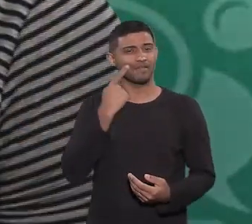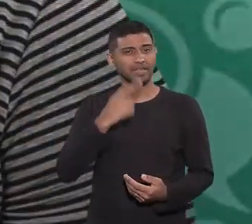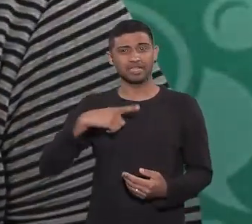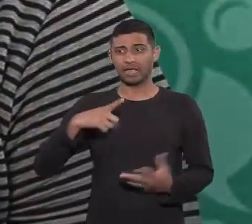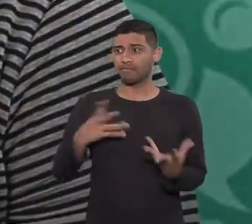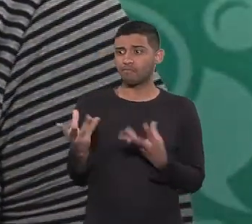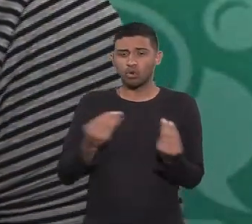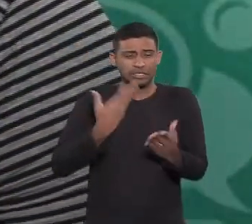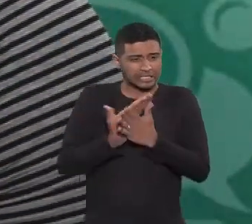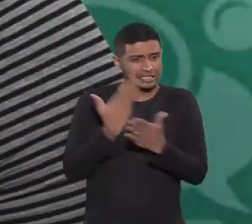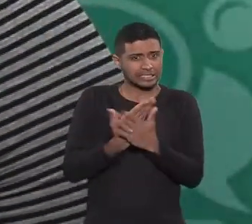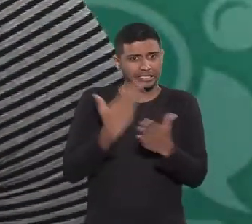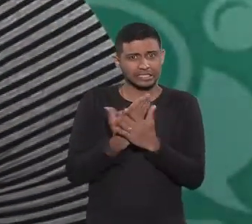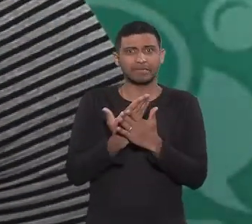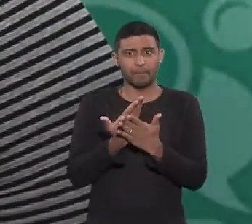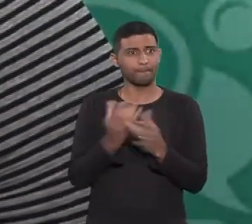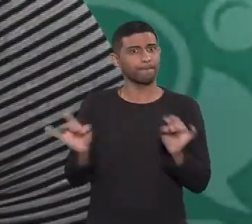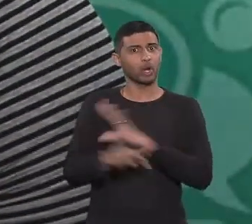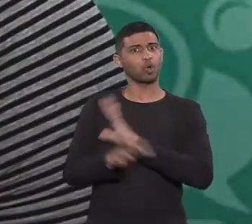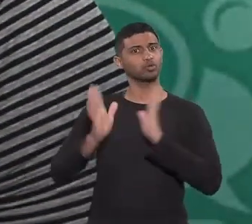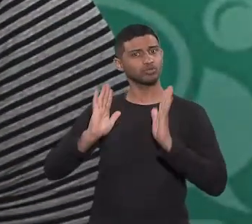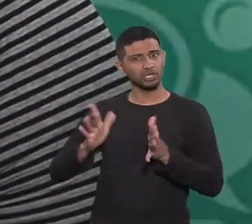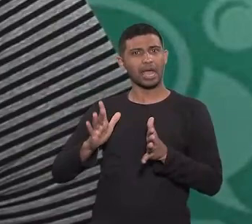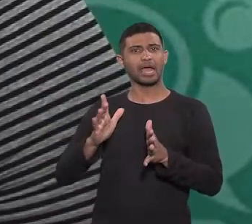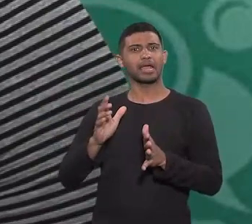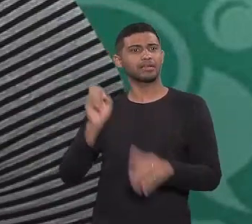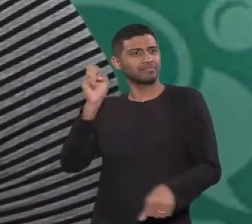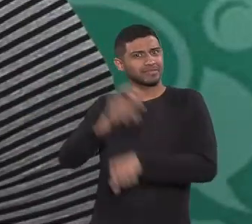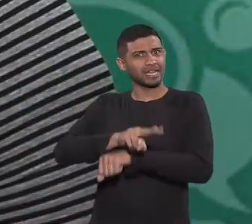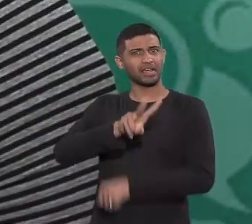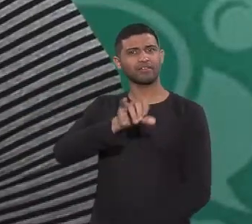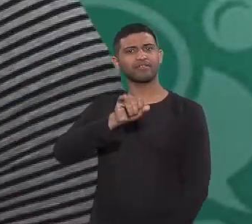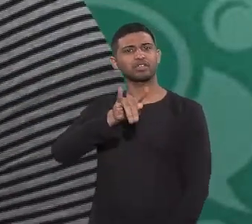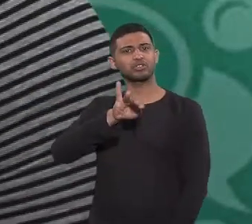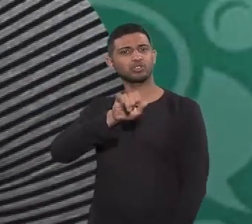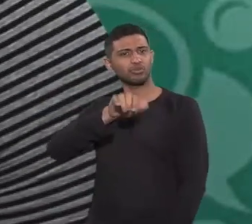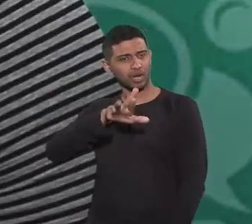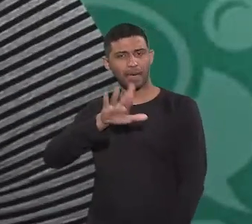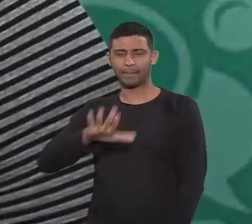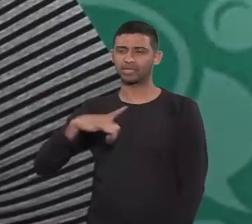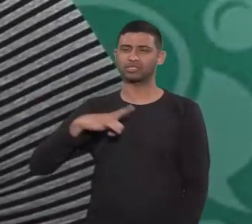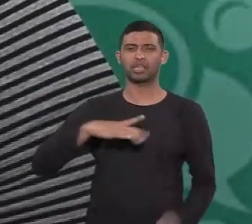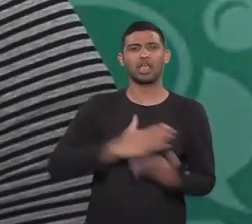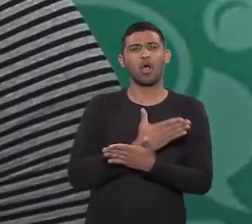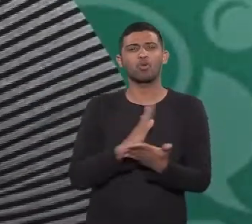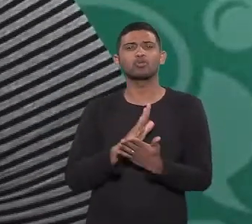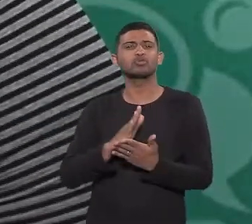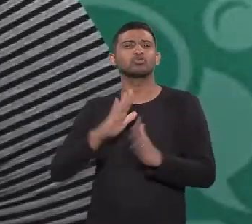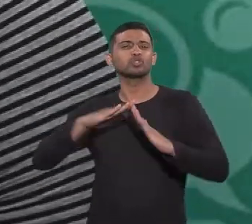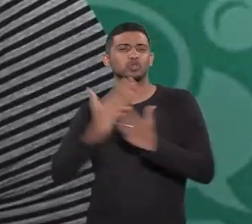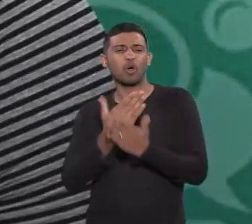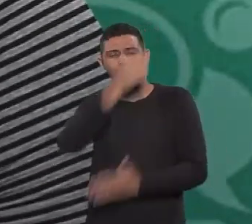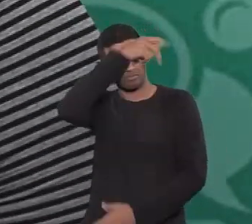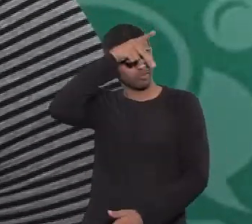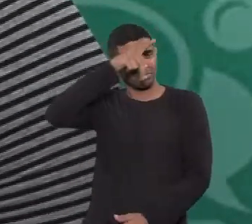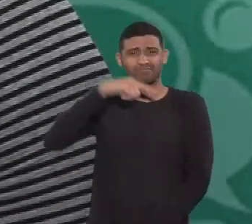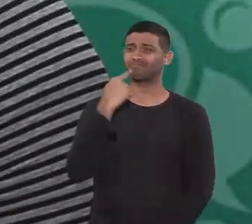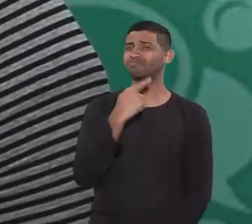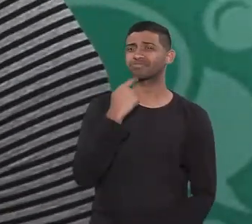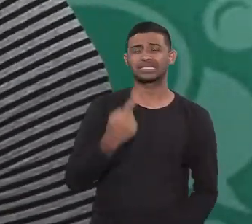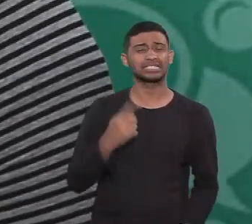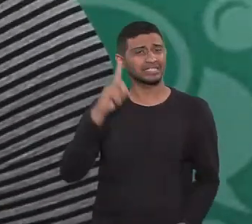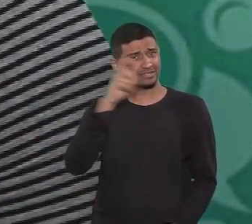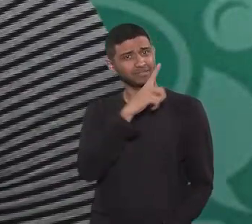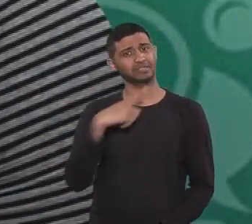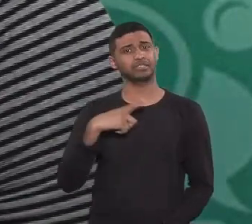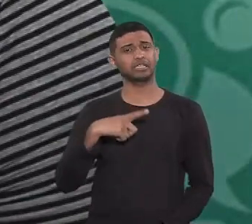muito preparados para o vestibular e alunos que, em geral, estão no ensino público, que não têm preparo nenhum, que vão ter muita dificuldade. E a nossa